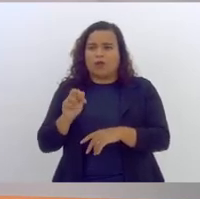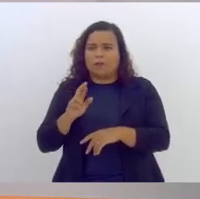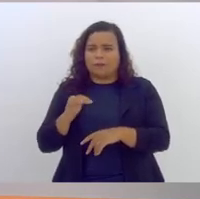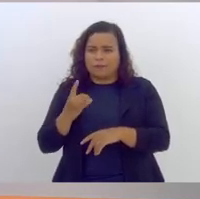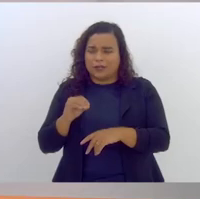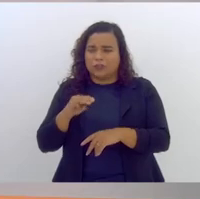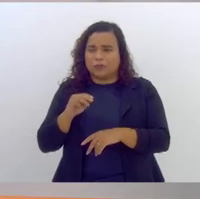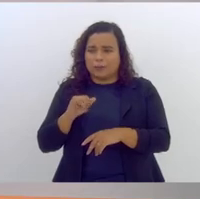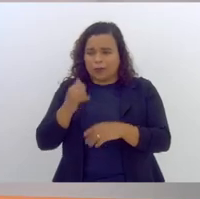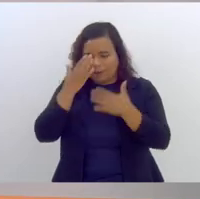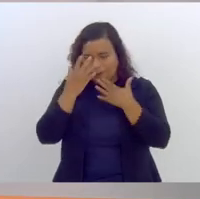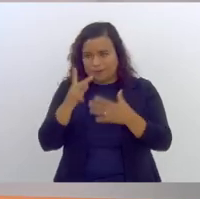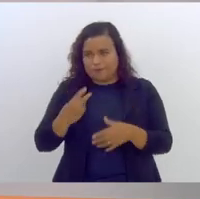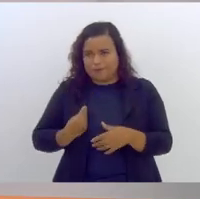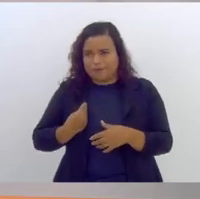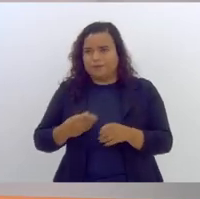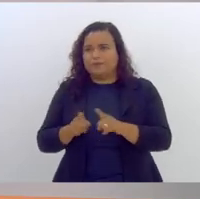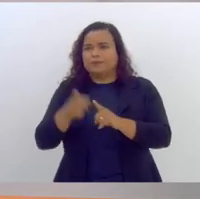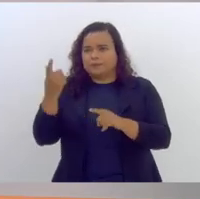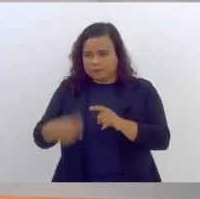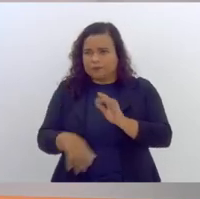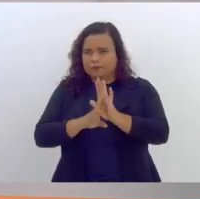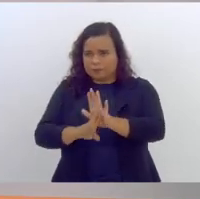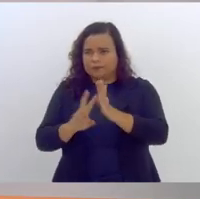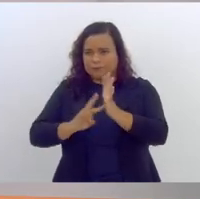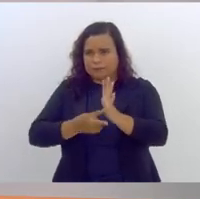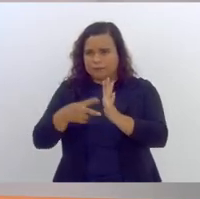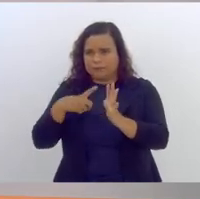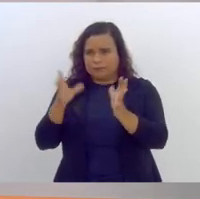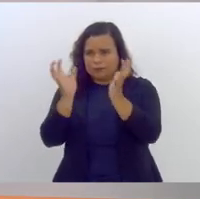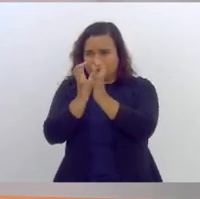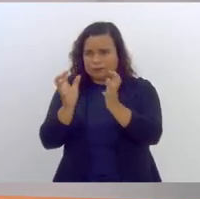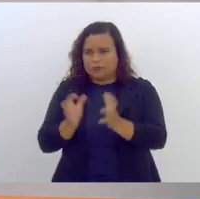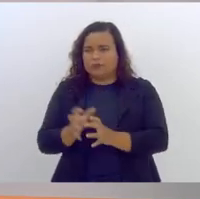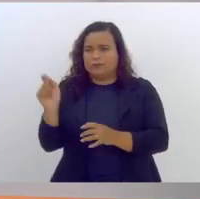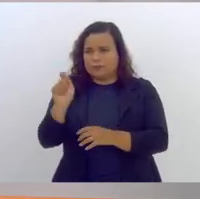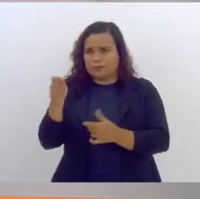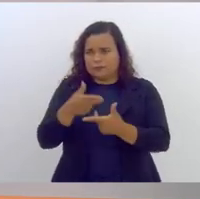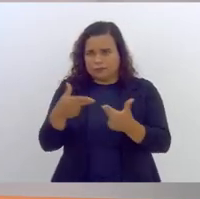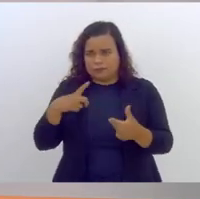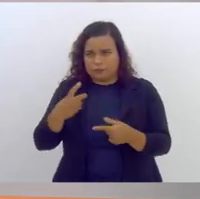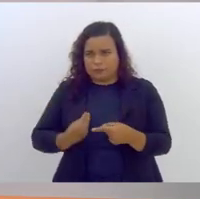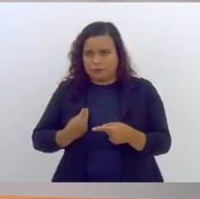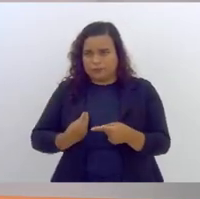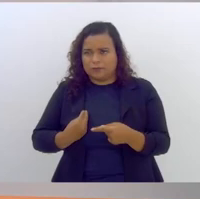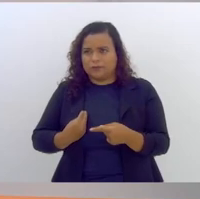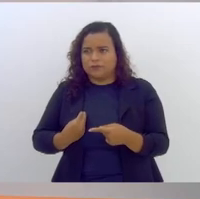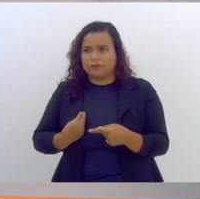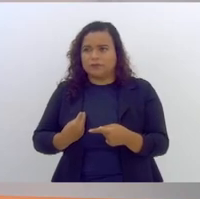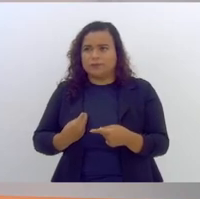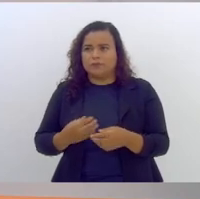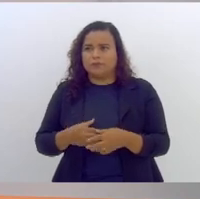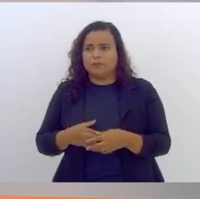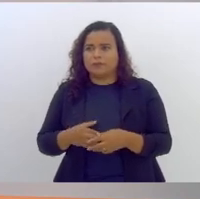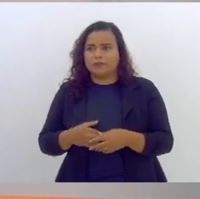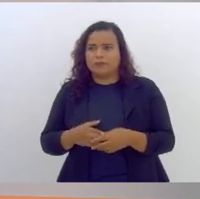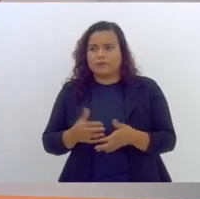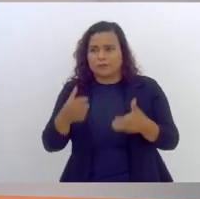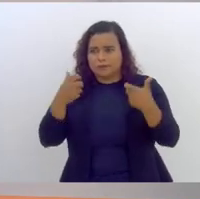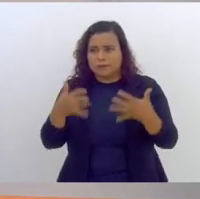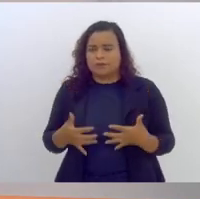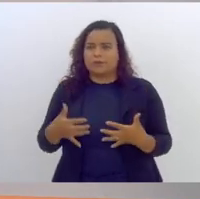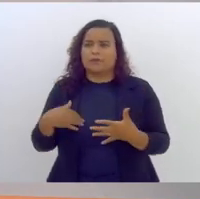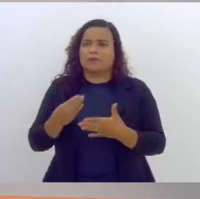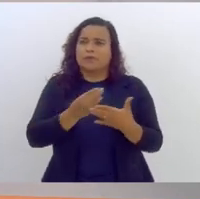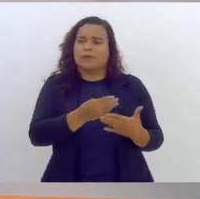pela presença Tem mais alguma representação Sindical de classe Associação presente depois queira fazer uso da palavra passar